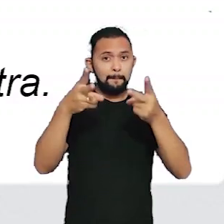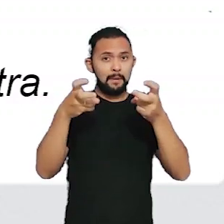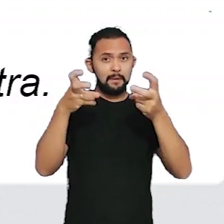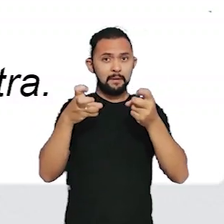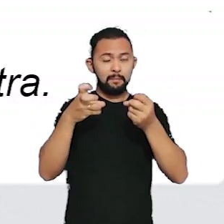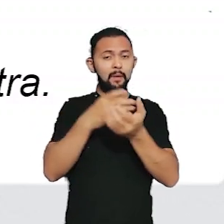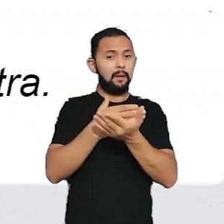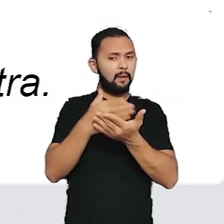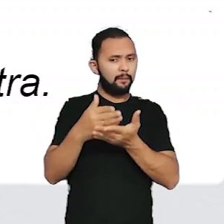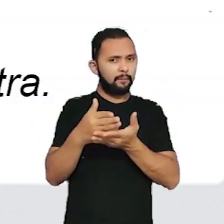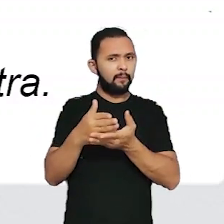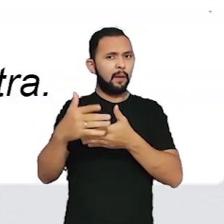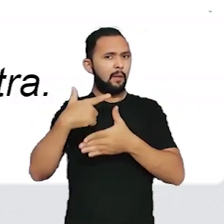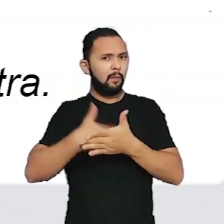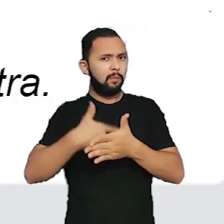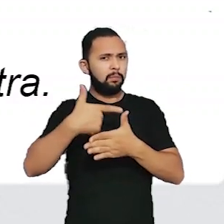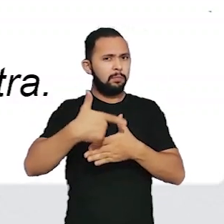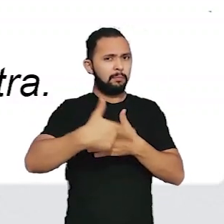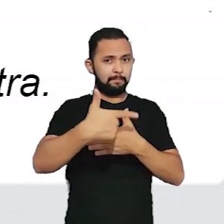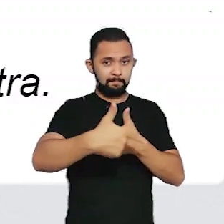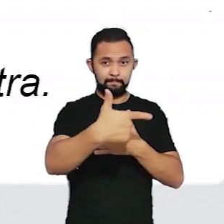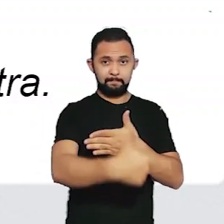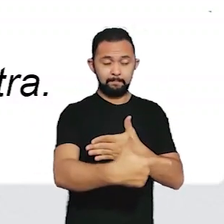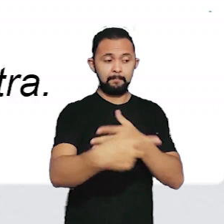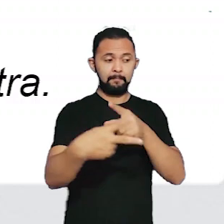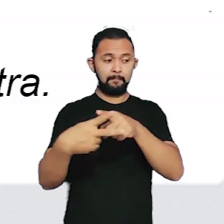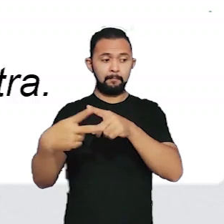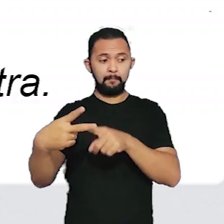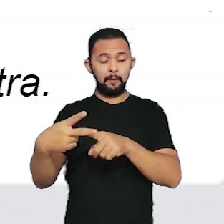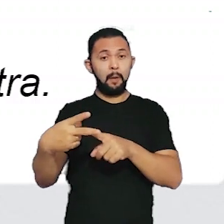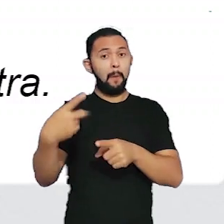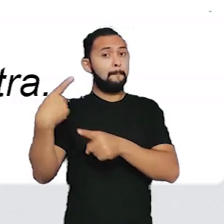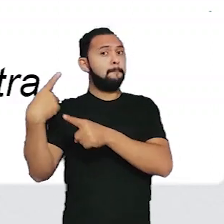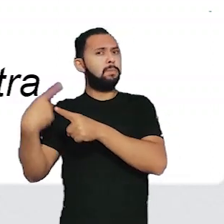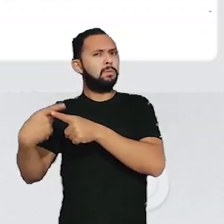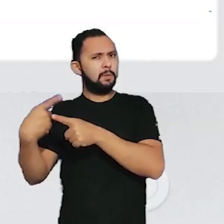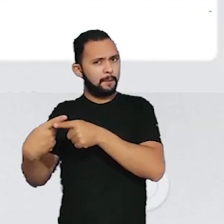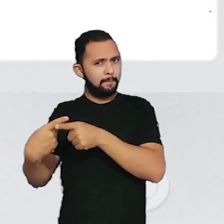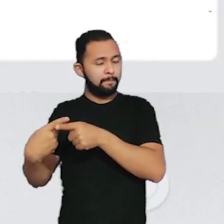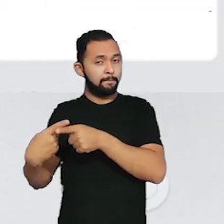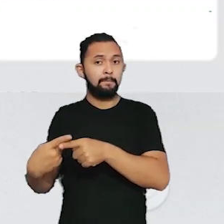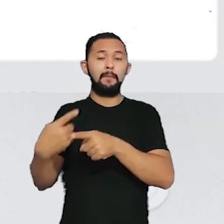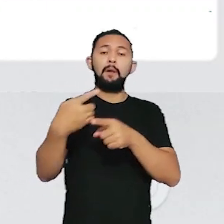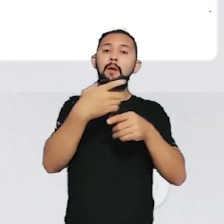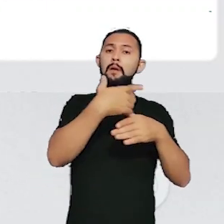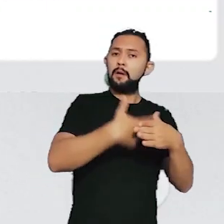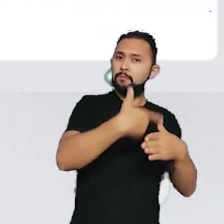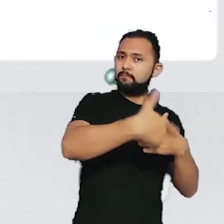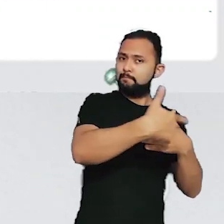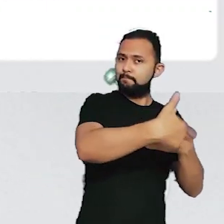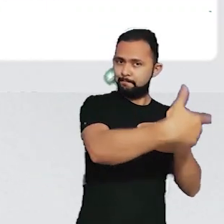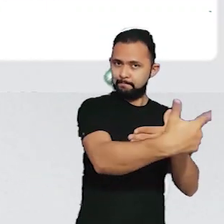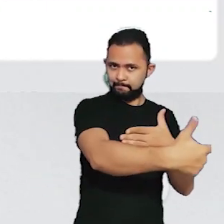causa e aqui é uma consequência. Então, foi por causa desse temporal que eu saí rapidamente, tá?